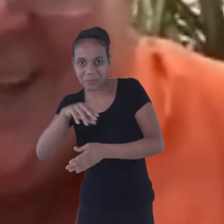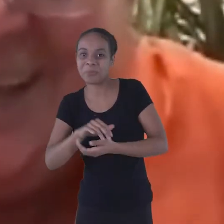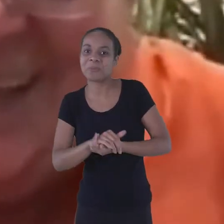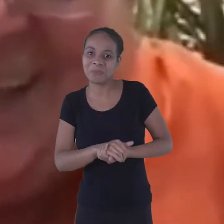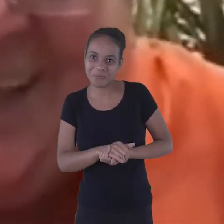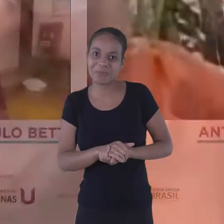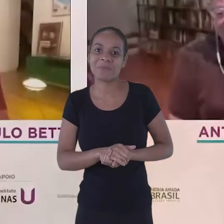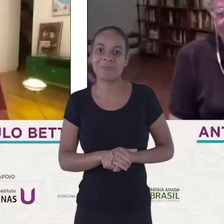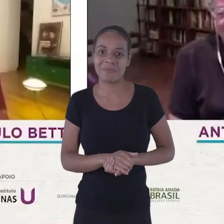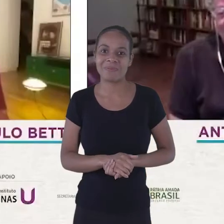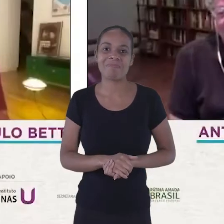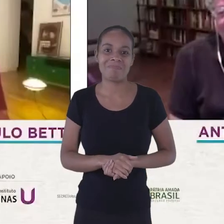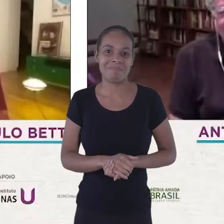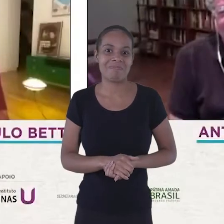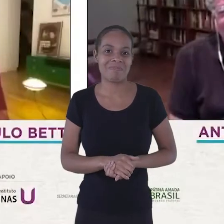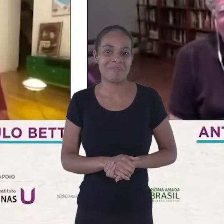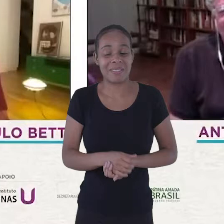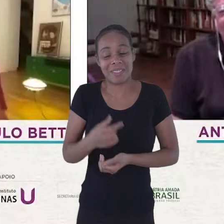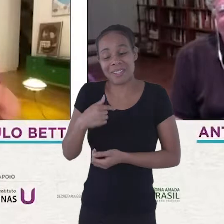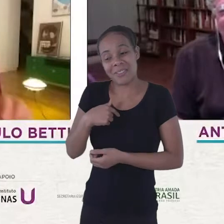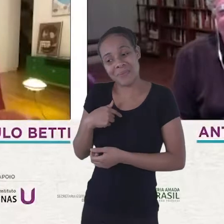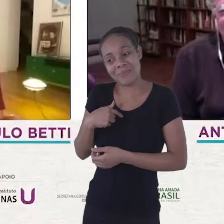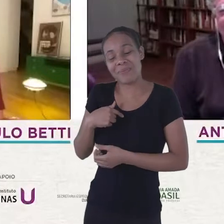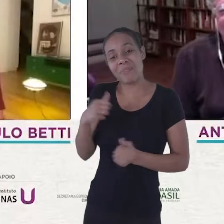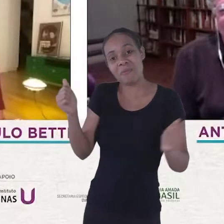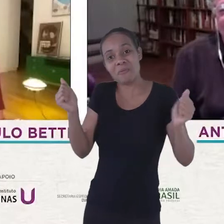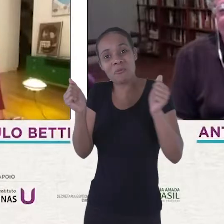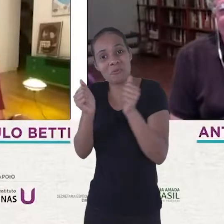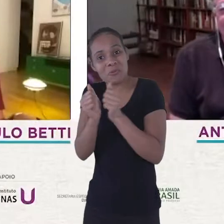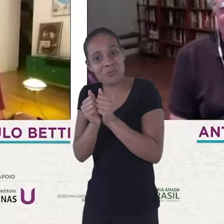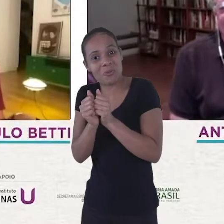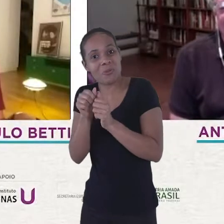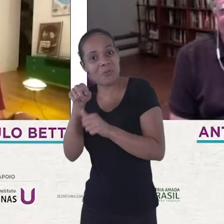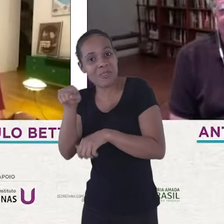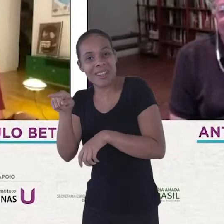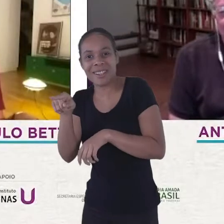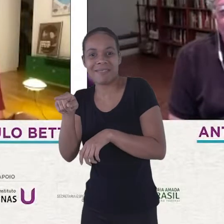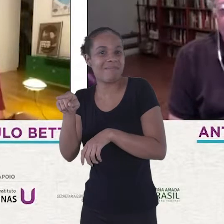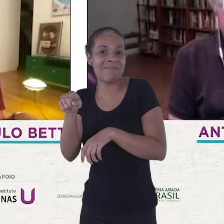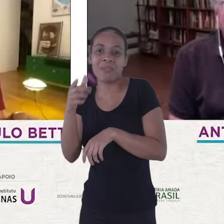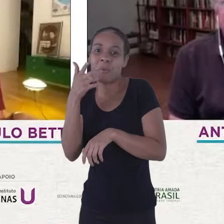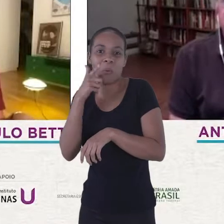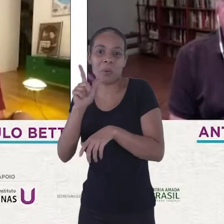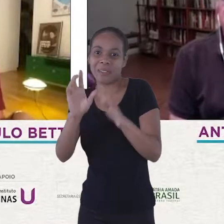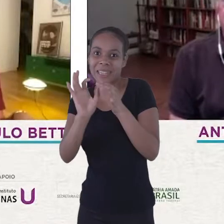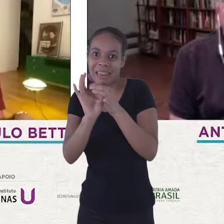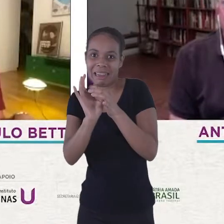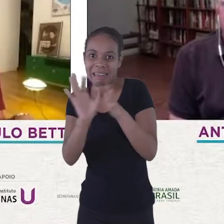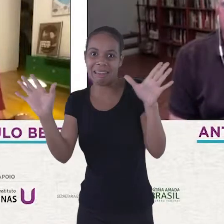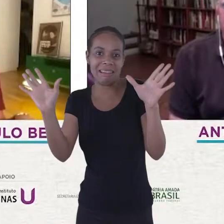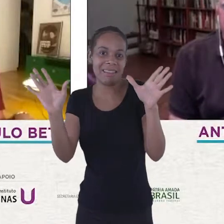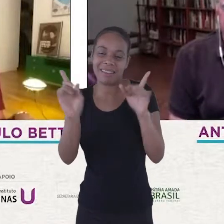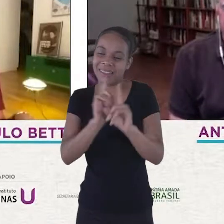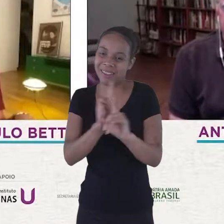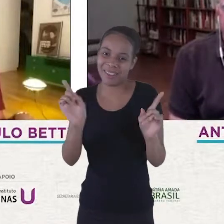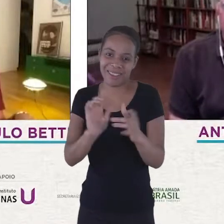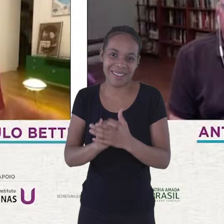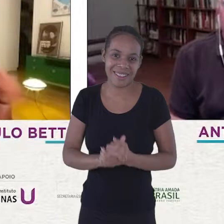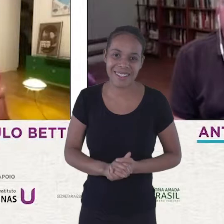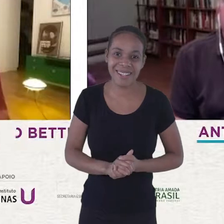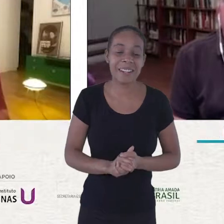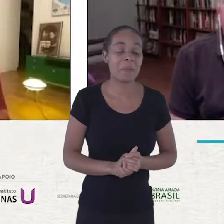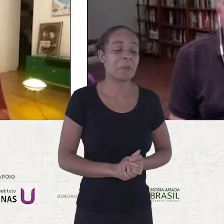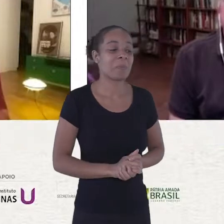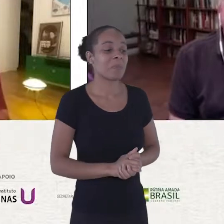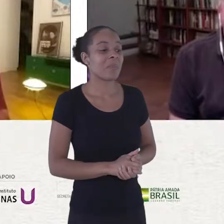cortar a garganta. Eu era um casinho dele que ele não conseguia. Nós já quebramos a ordem do Afonso aqui. Pois é.